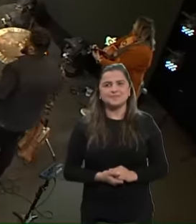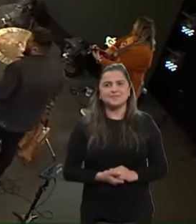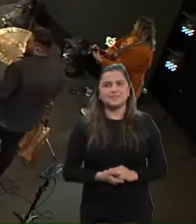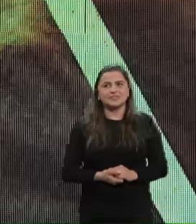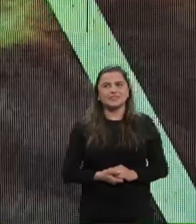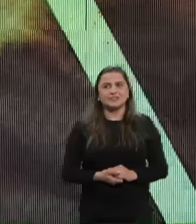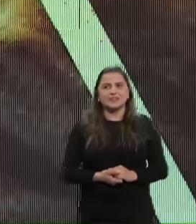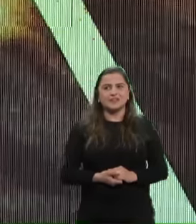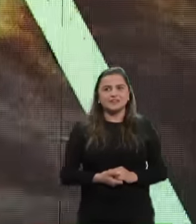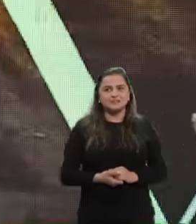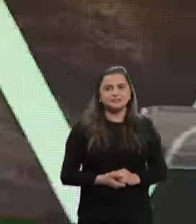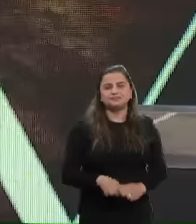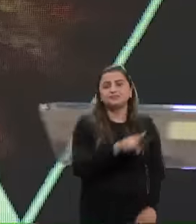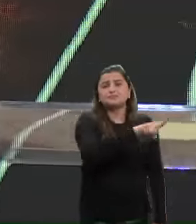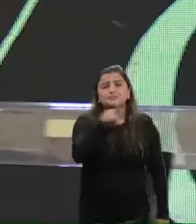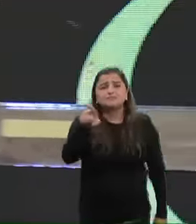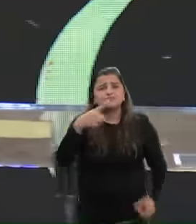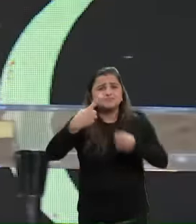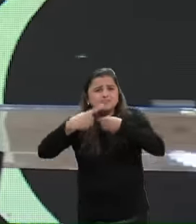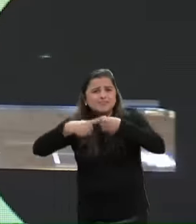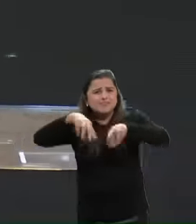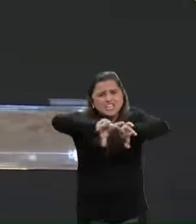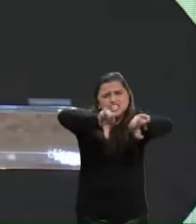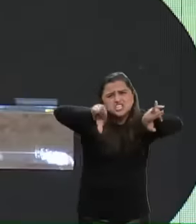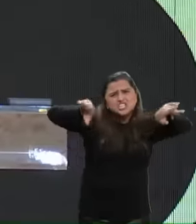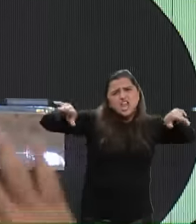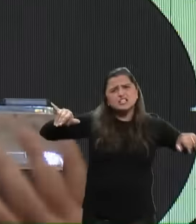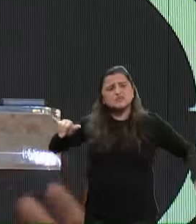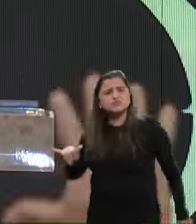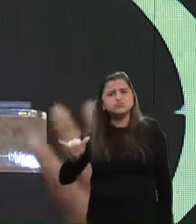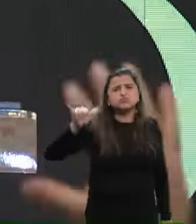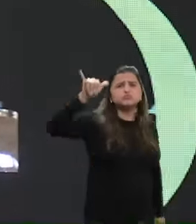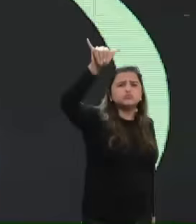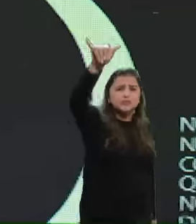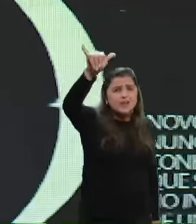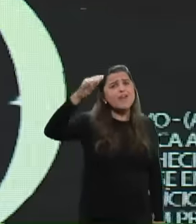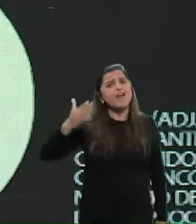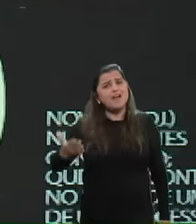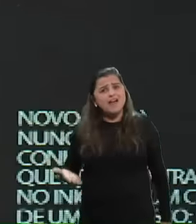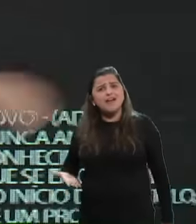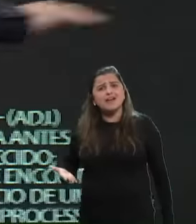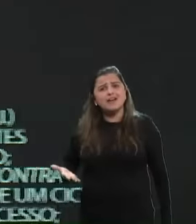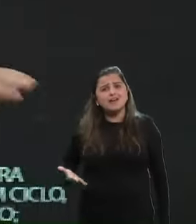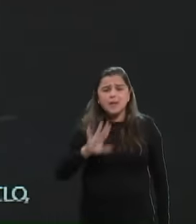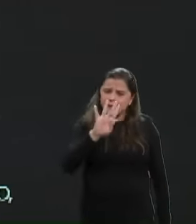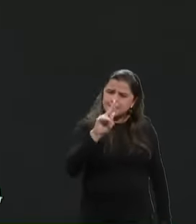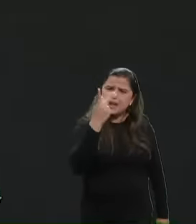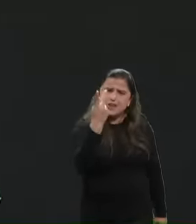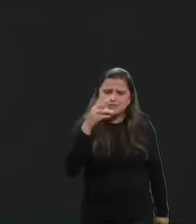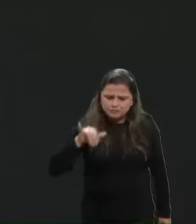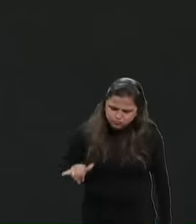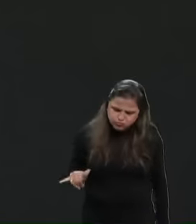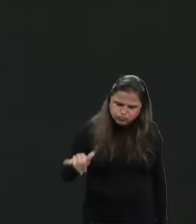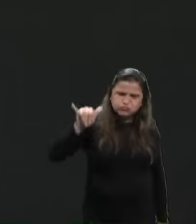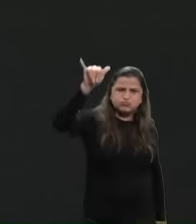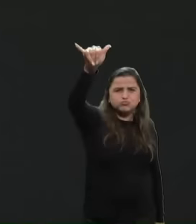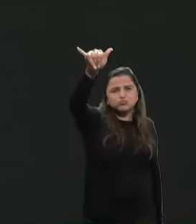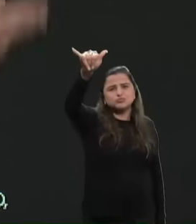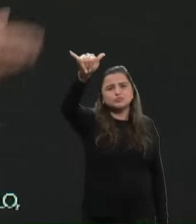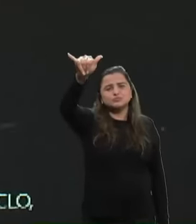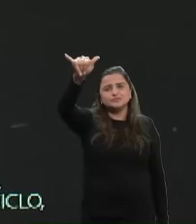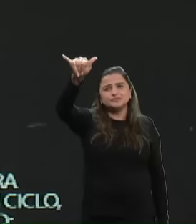Curitiba va a decolar, Porto Alegre va a decolar, Fortaleza va a decolar, Belo Horizonte va a